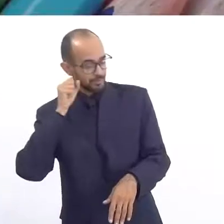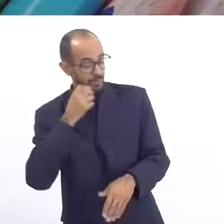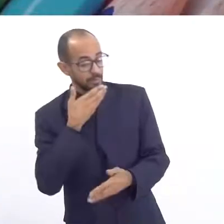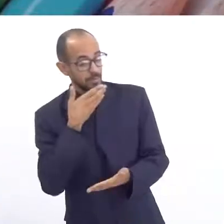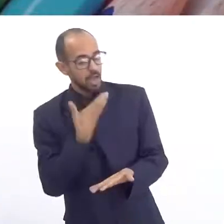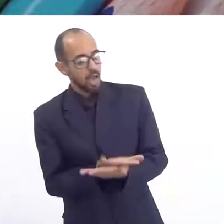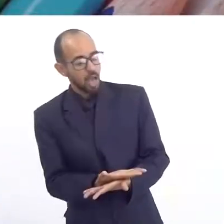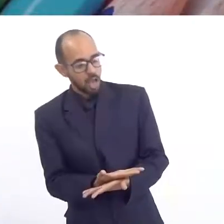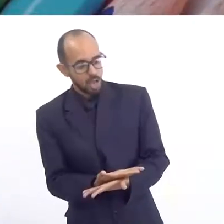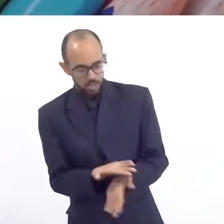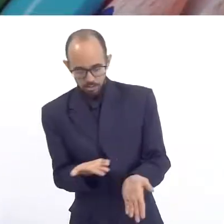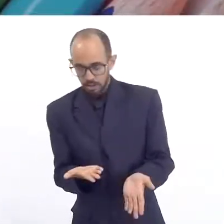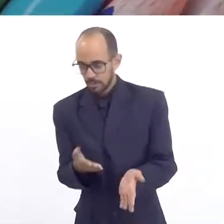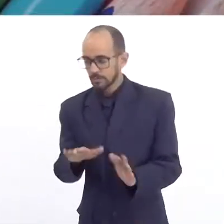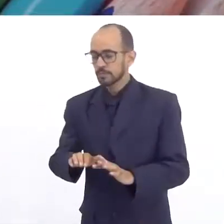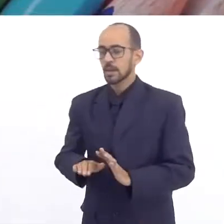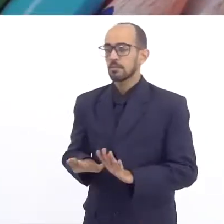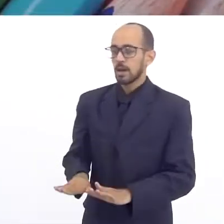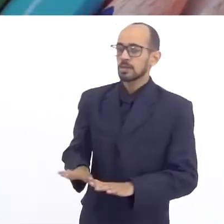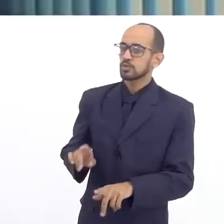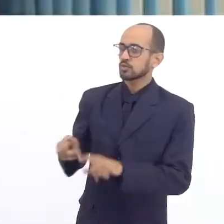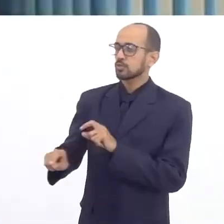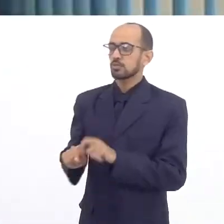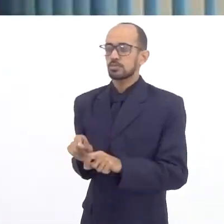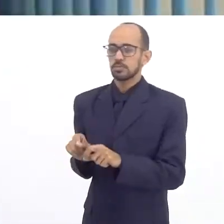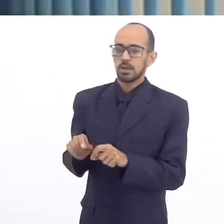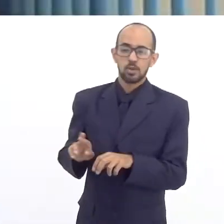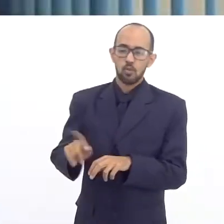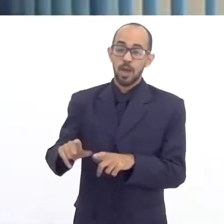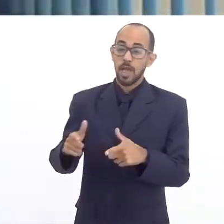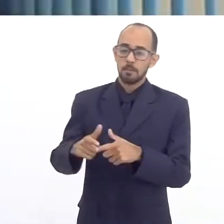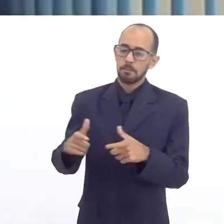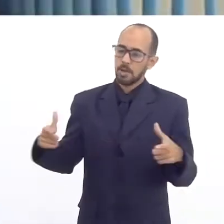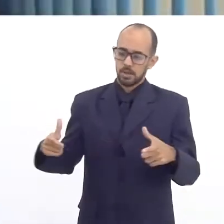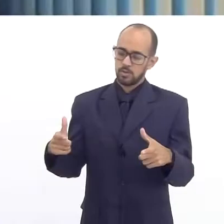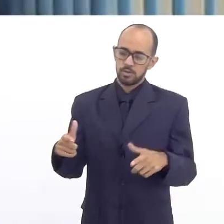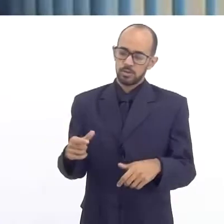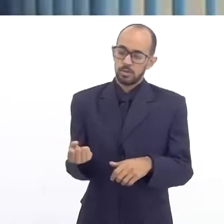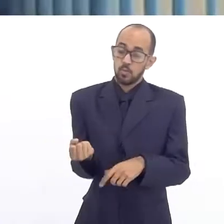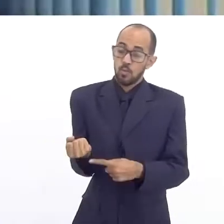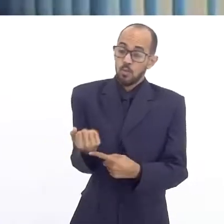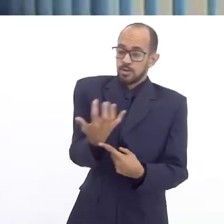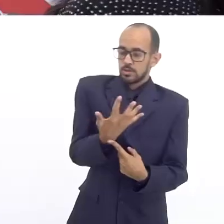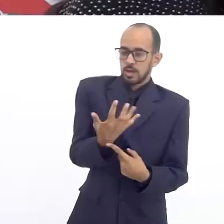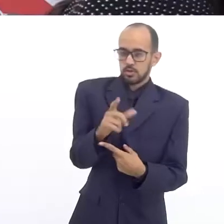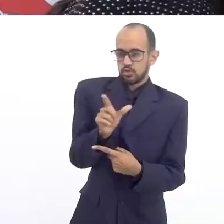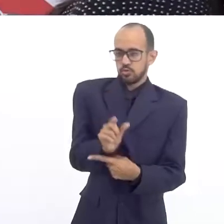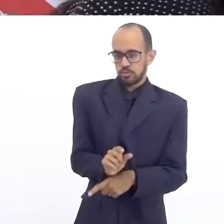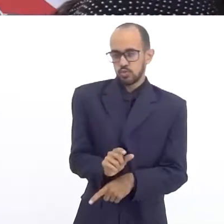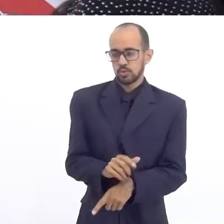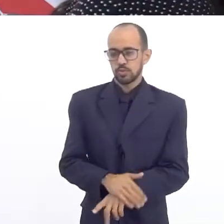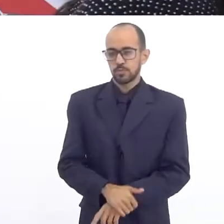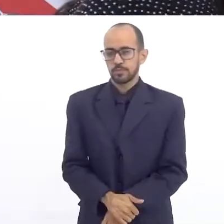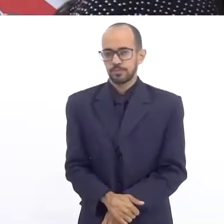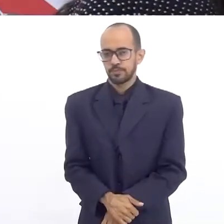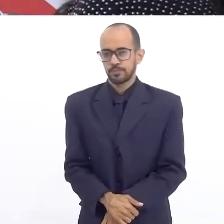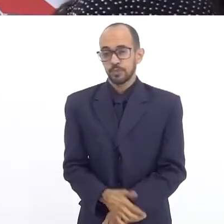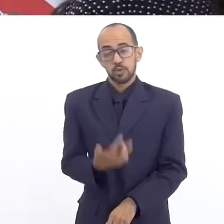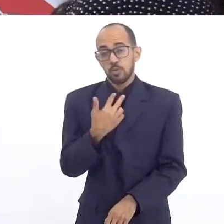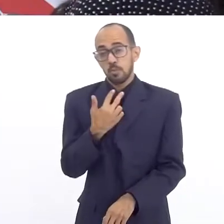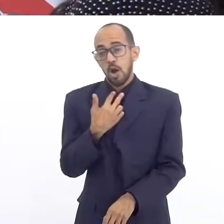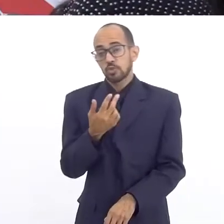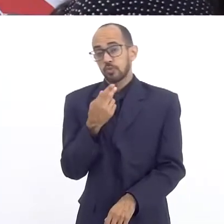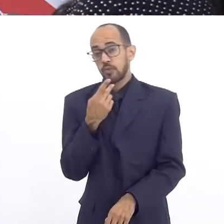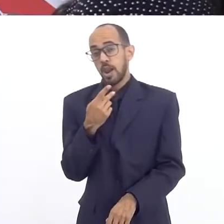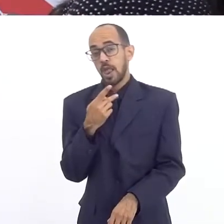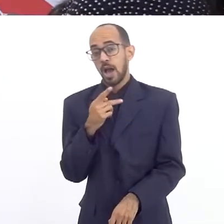assim... Como assim? Mas não... Não é maior, já não é mais com a quantidade que era, né? Eu